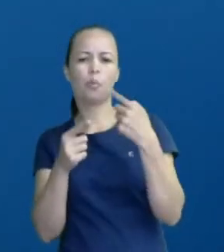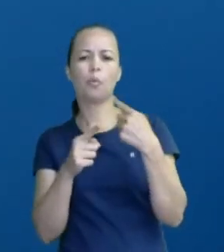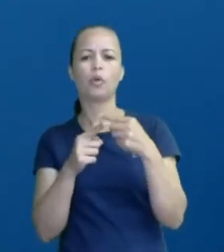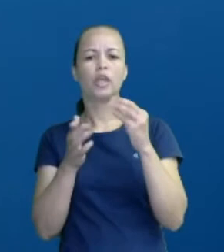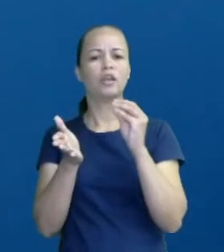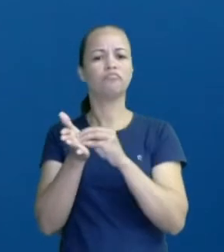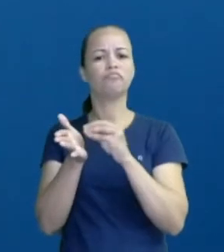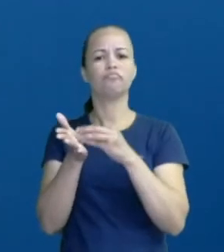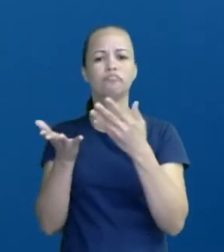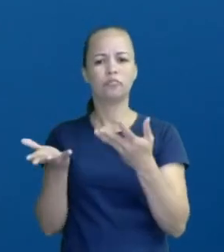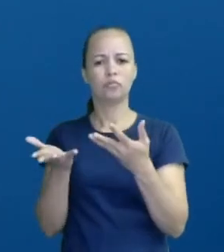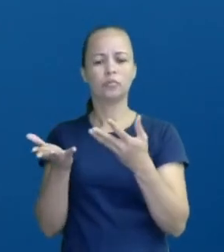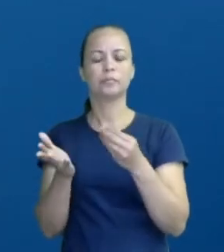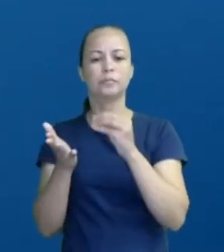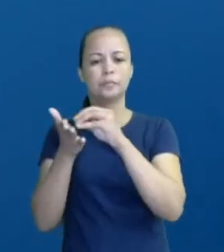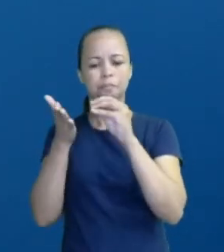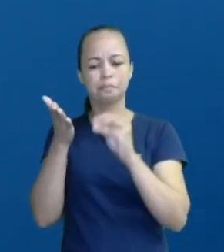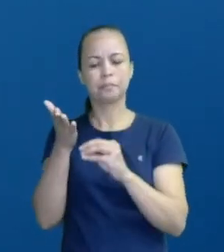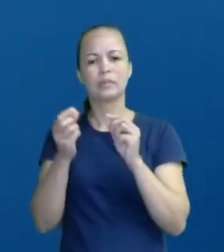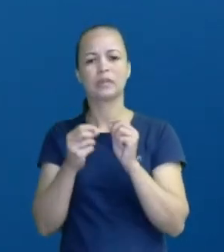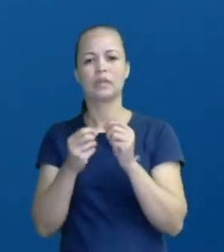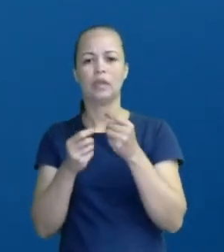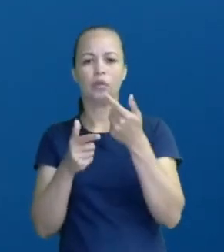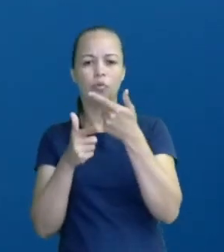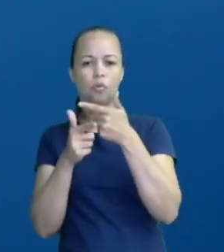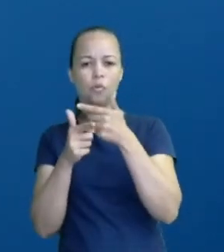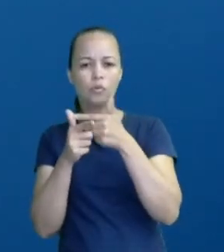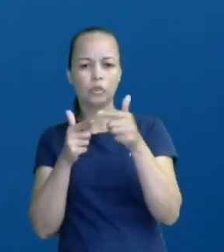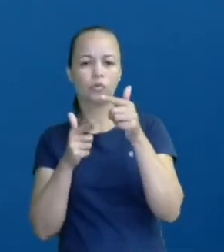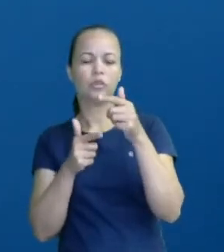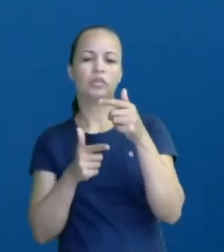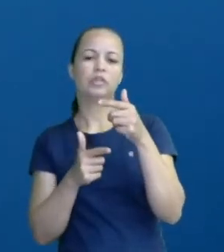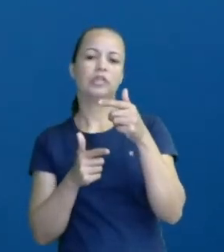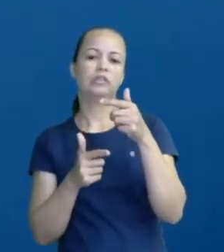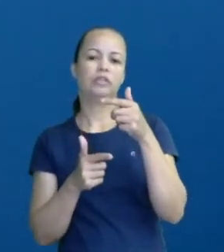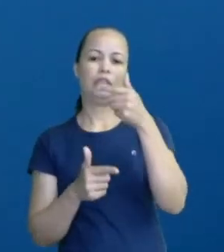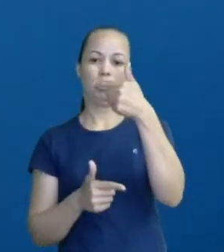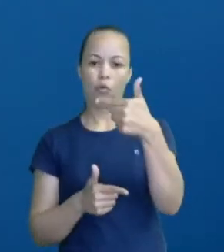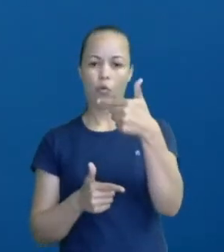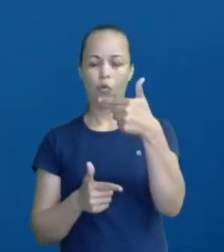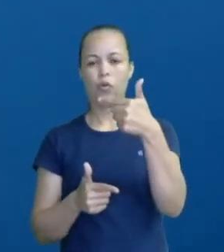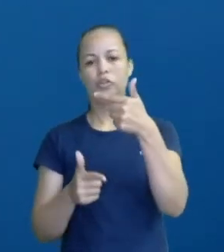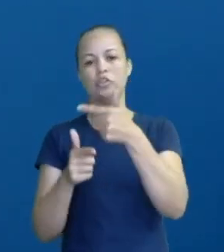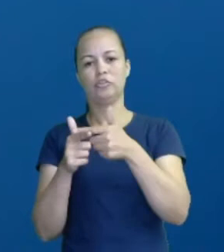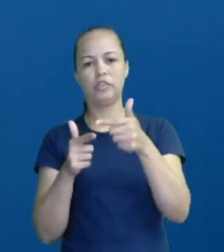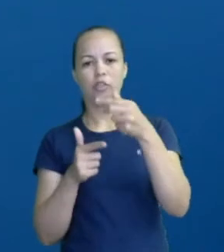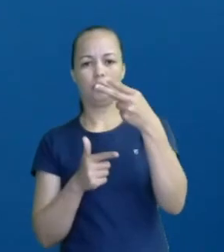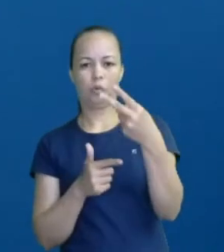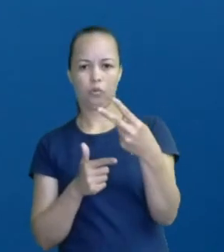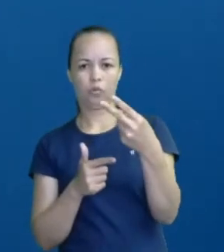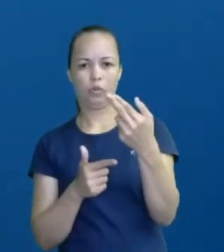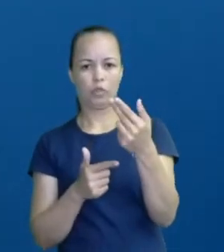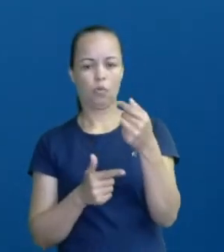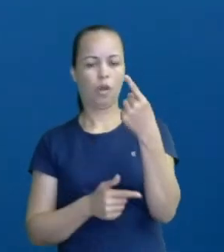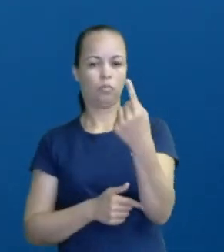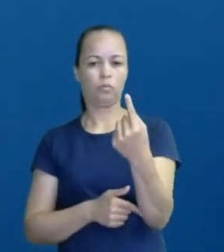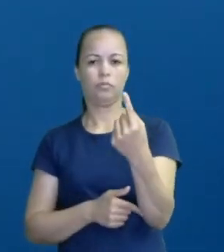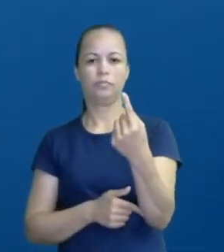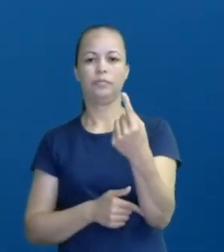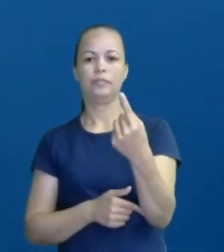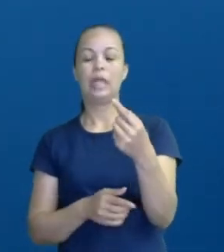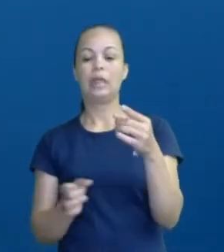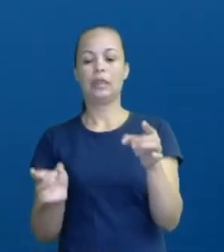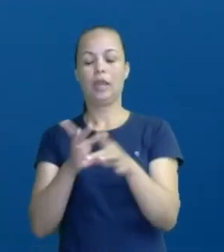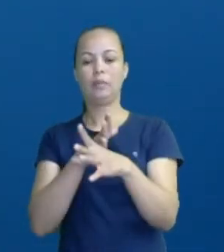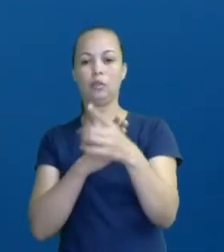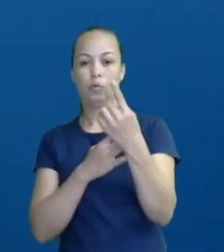repito ele, tá? Vou continuar dividindo 2, que eu consigo dividir. 2 dividido por 2, 1. Terminou